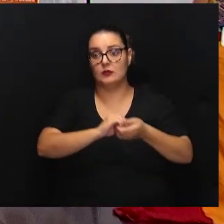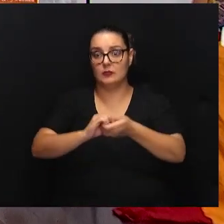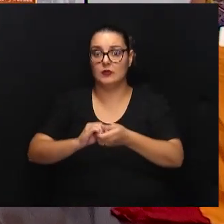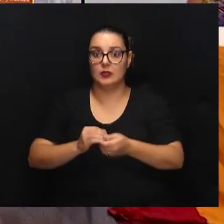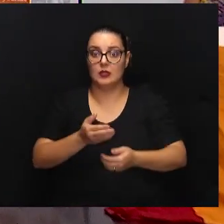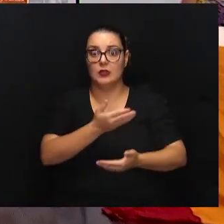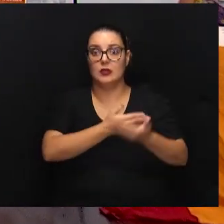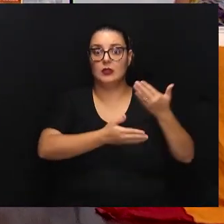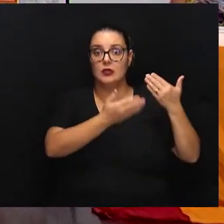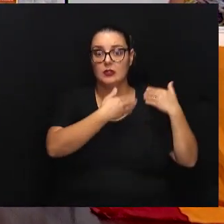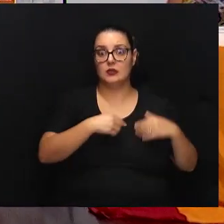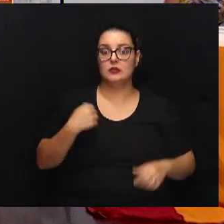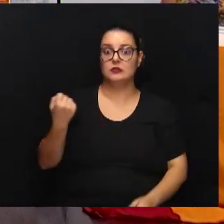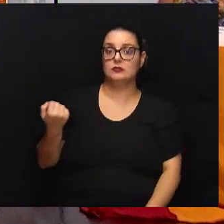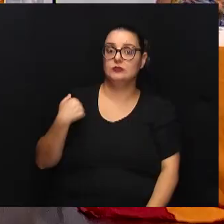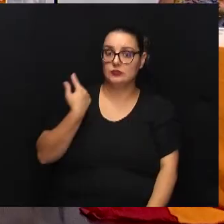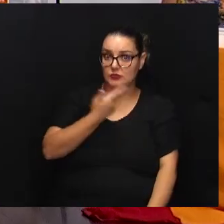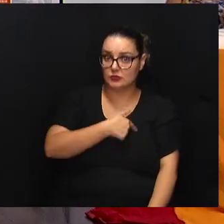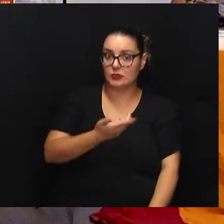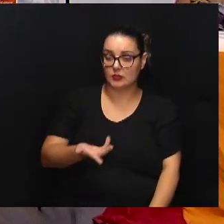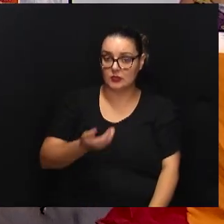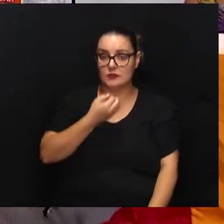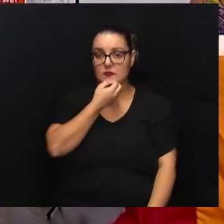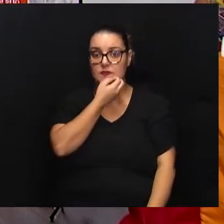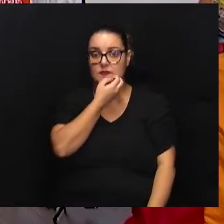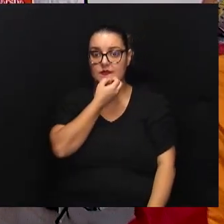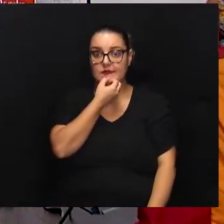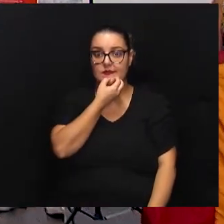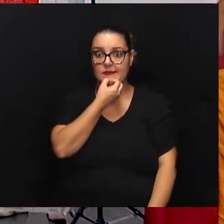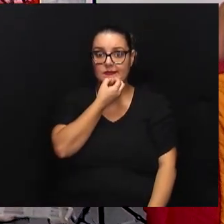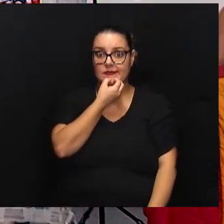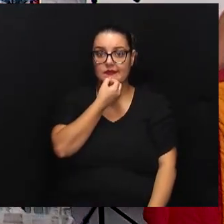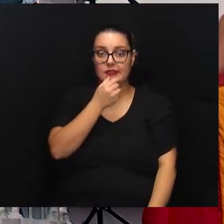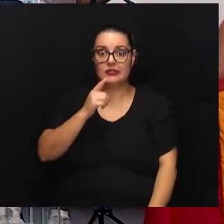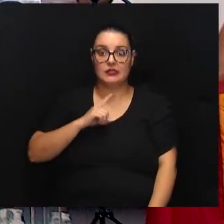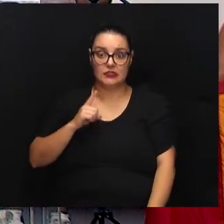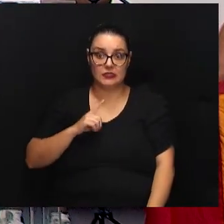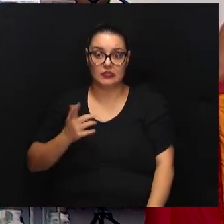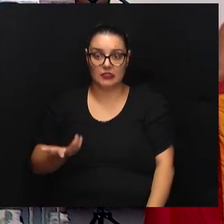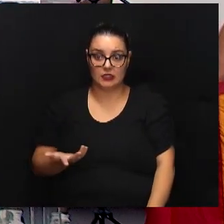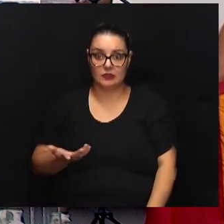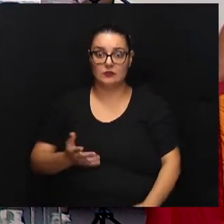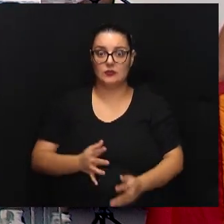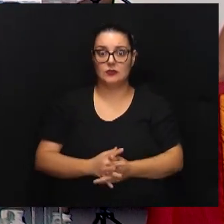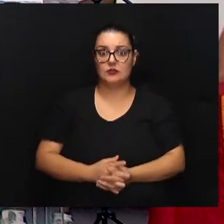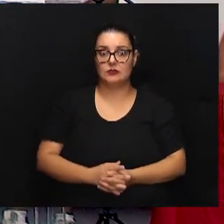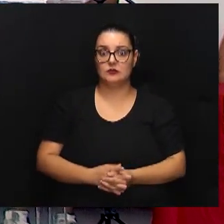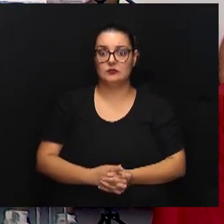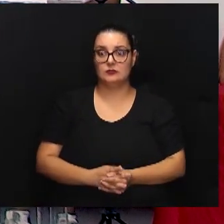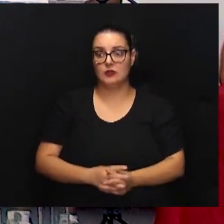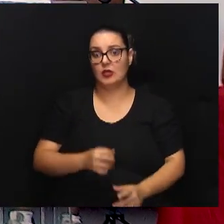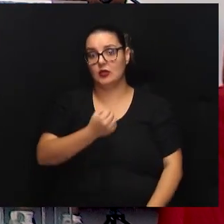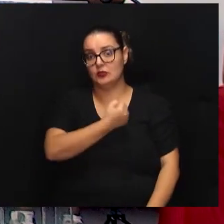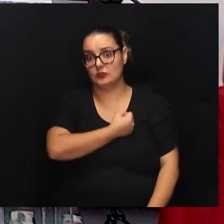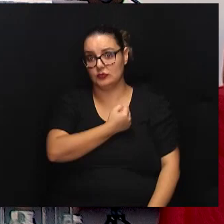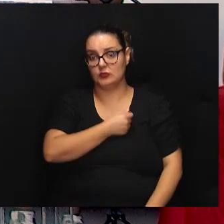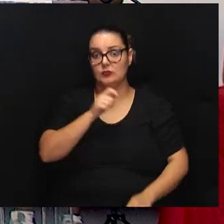que saudar as pessoas que estiveram antes da gente, né? E a gente tem